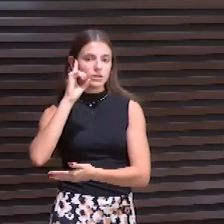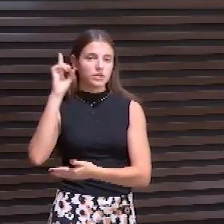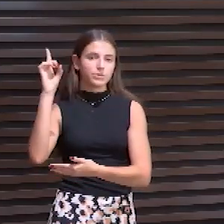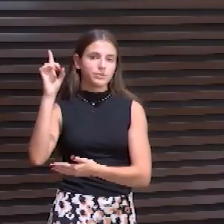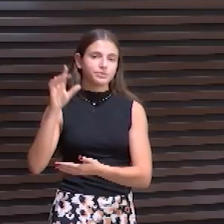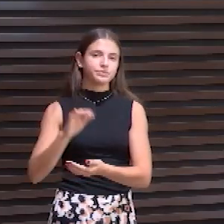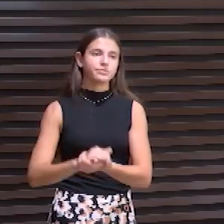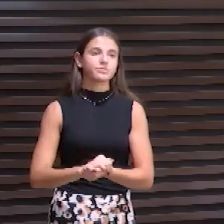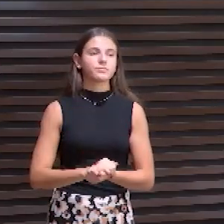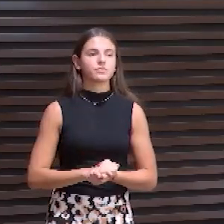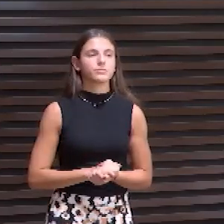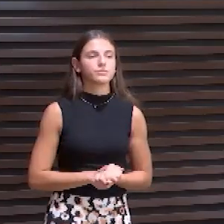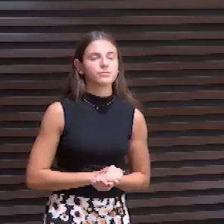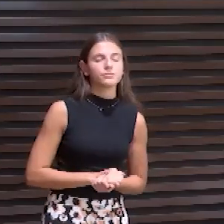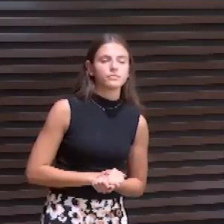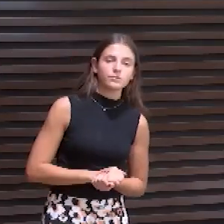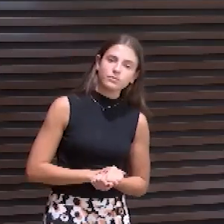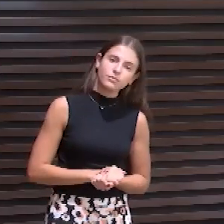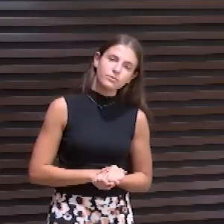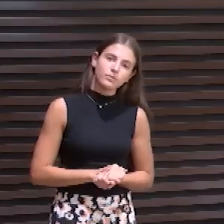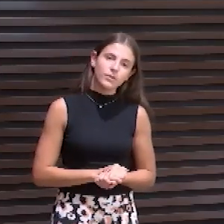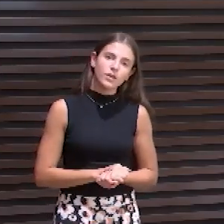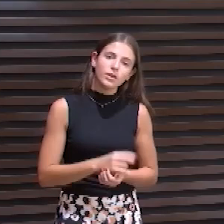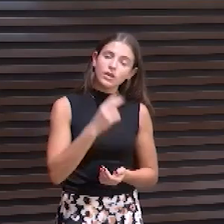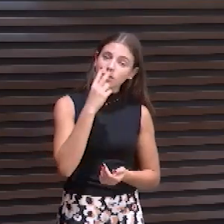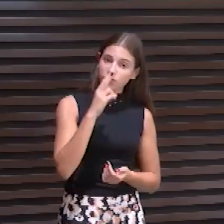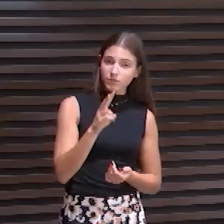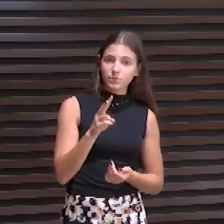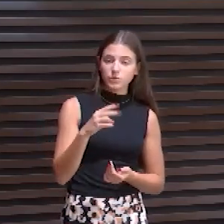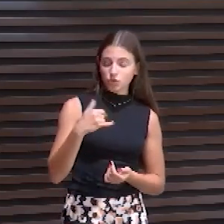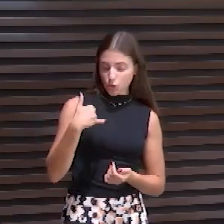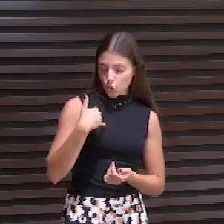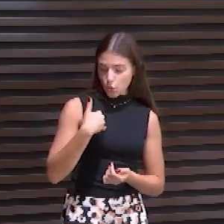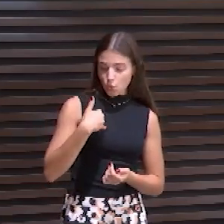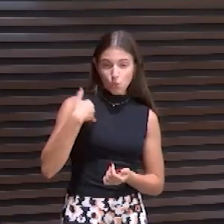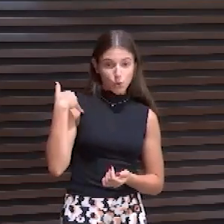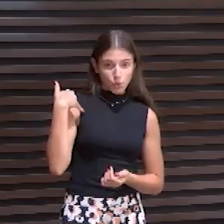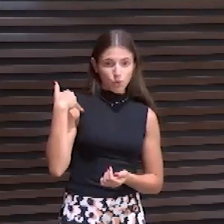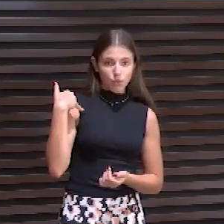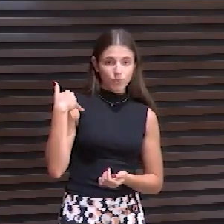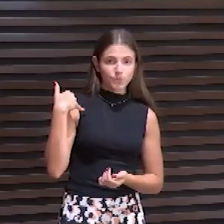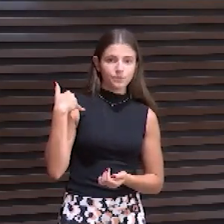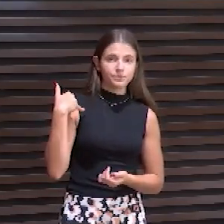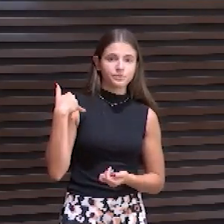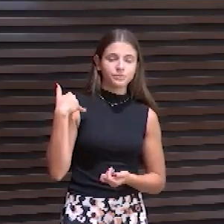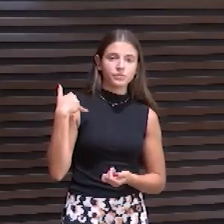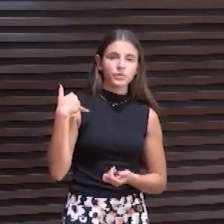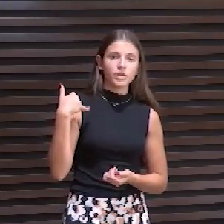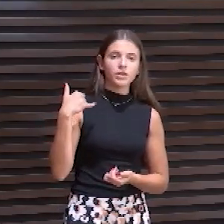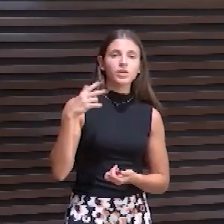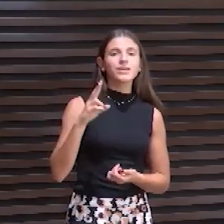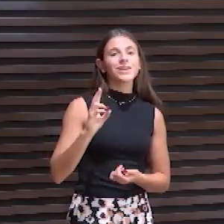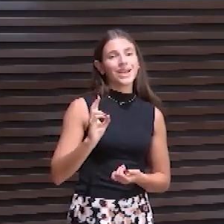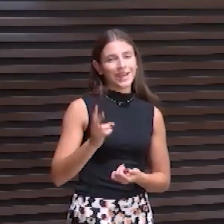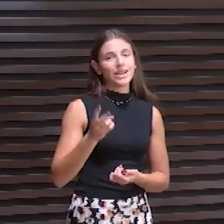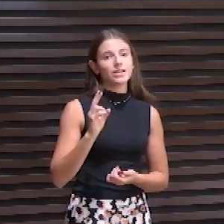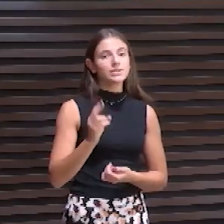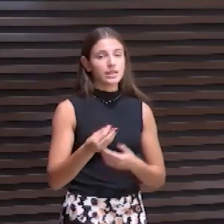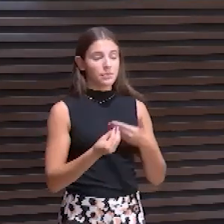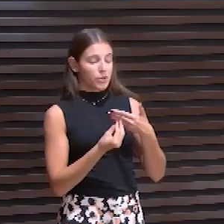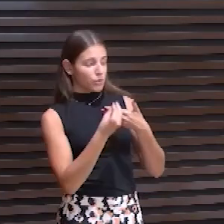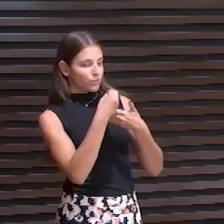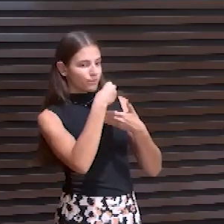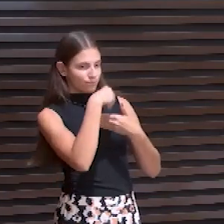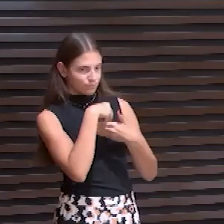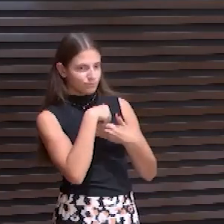que o orgulho, ele sempre esteve conosco. Sempre, desde